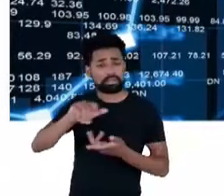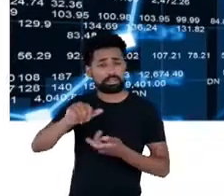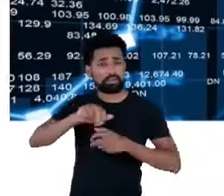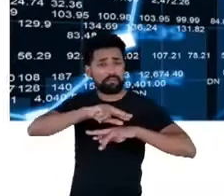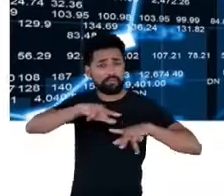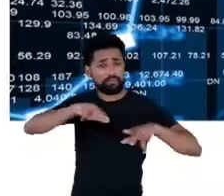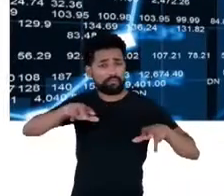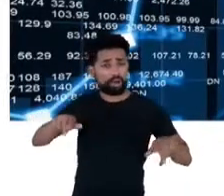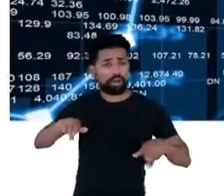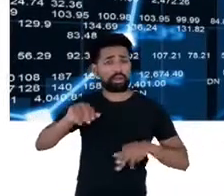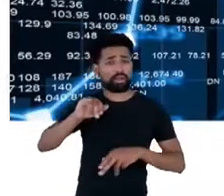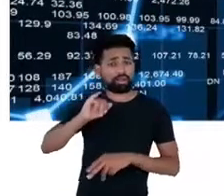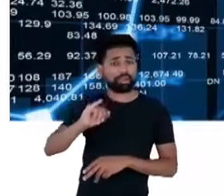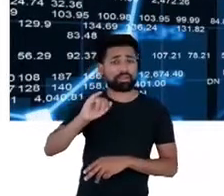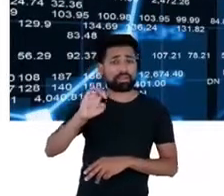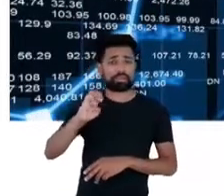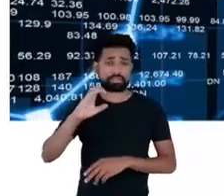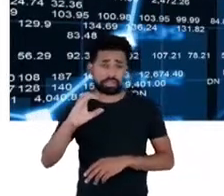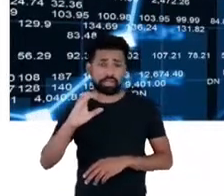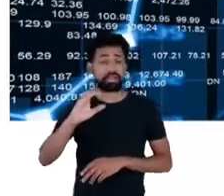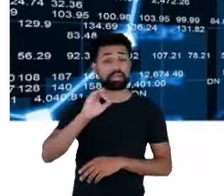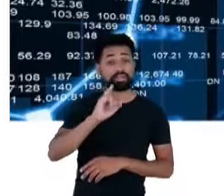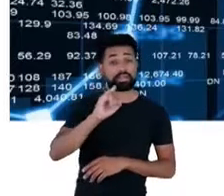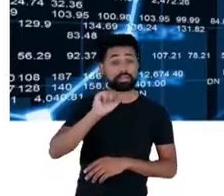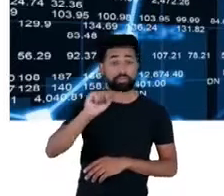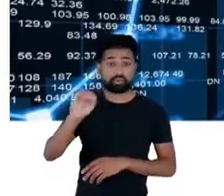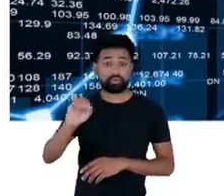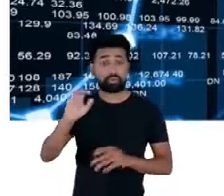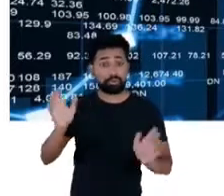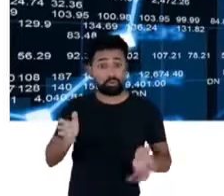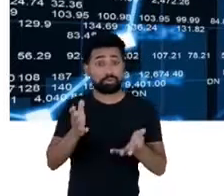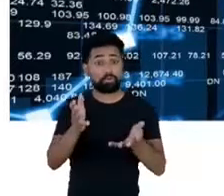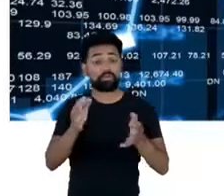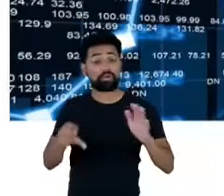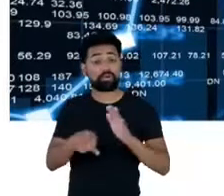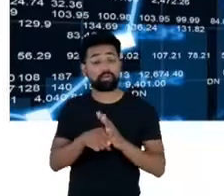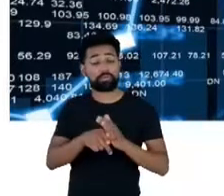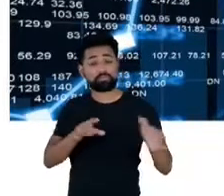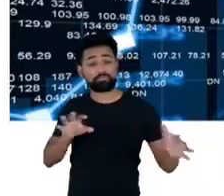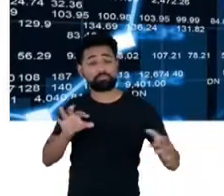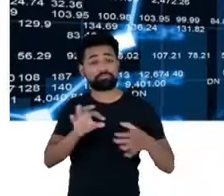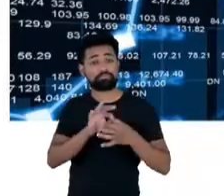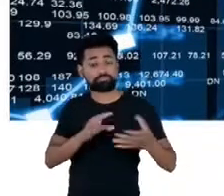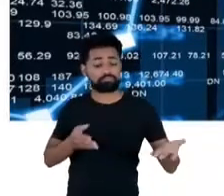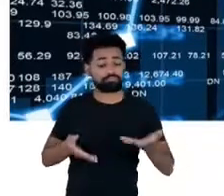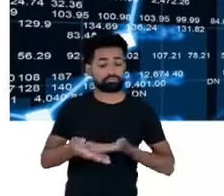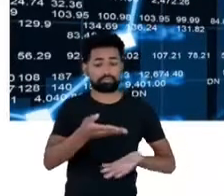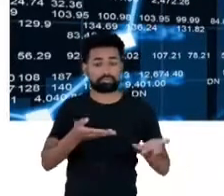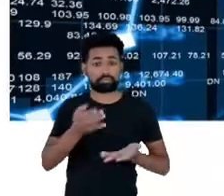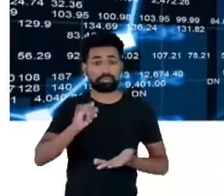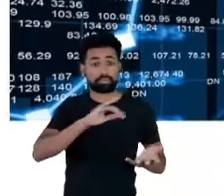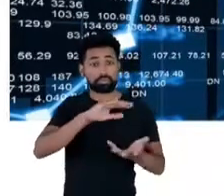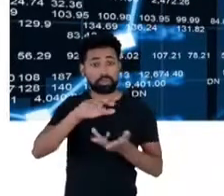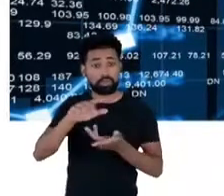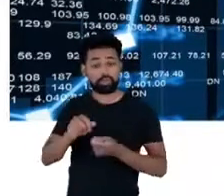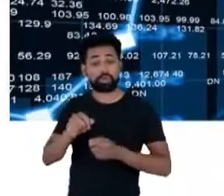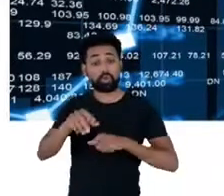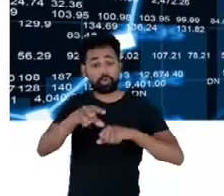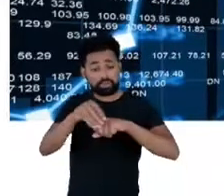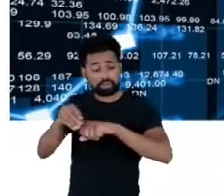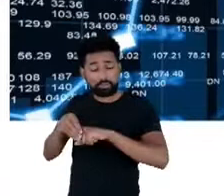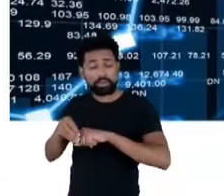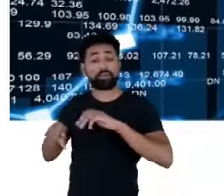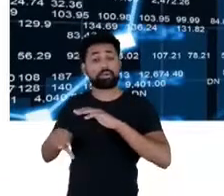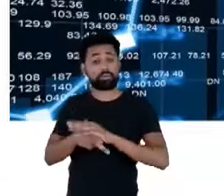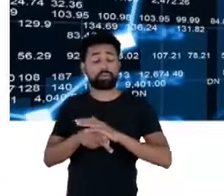processos. Promovendo intercâmbio, cooperação internacional, conhecimento industrial e soluções para